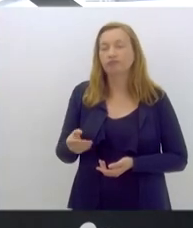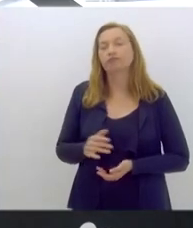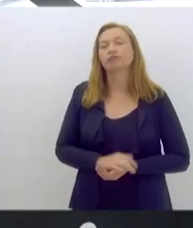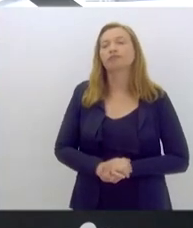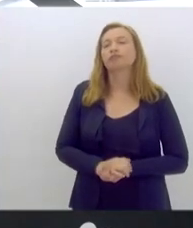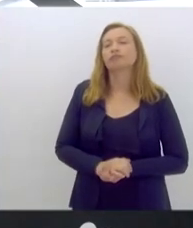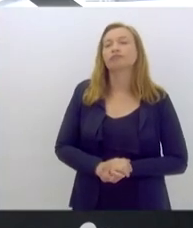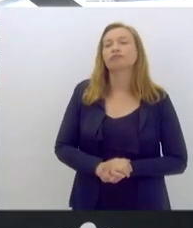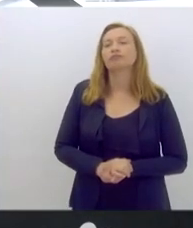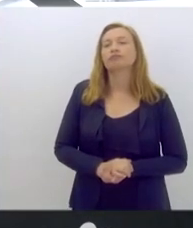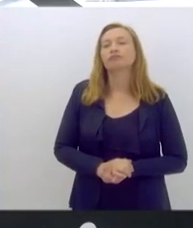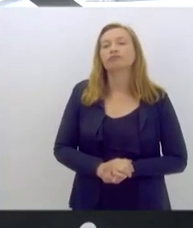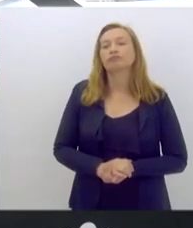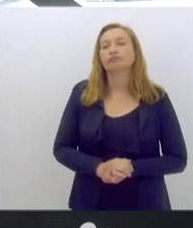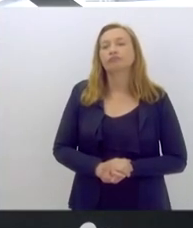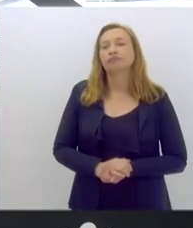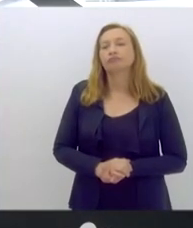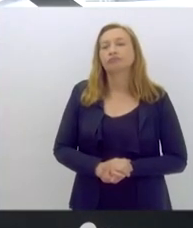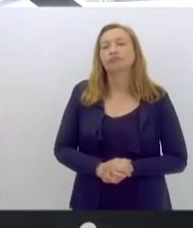faz necessário